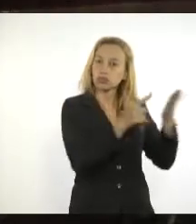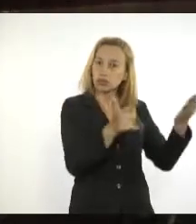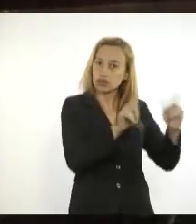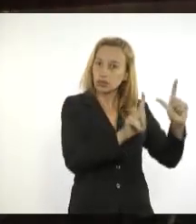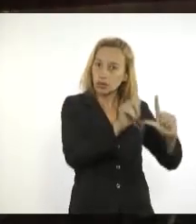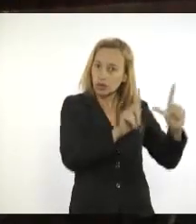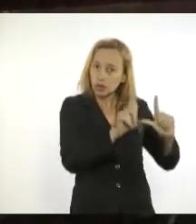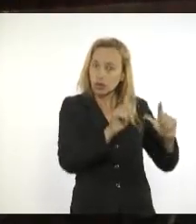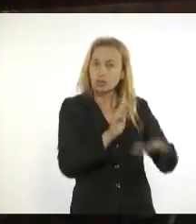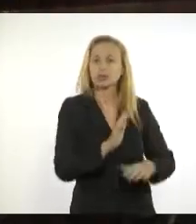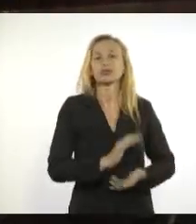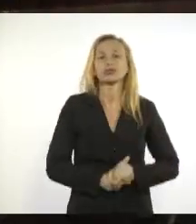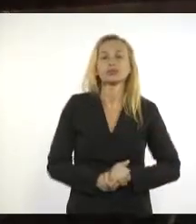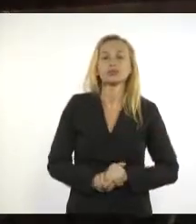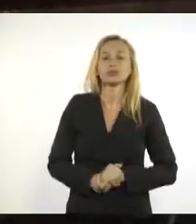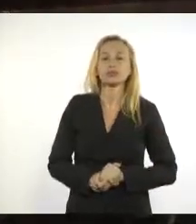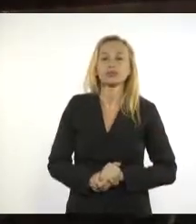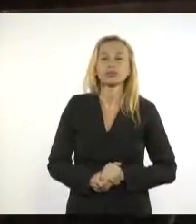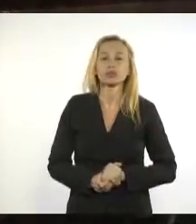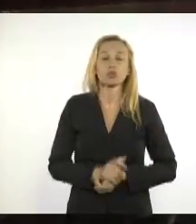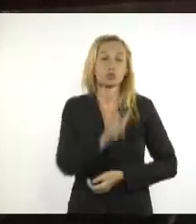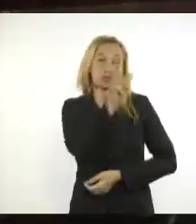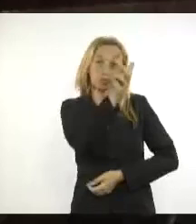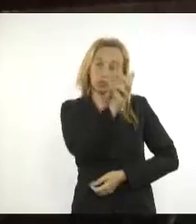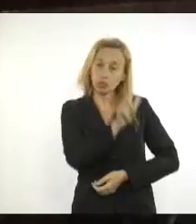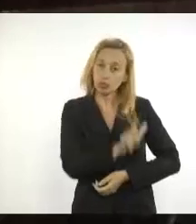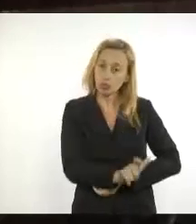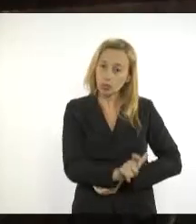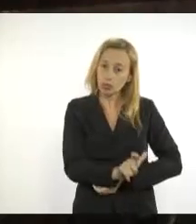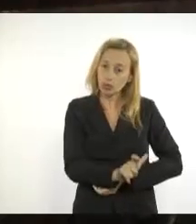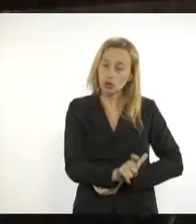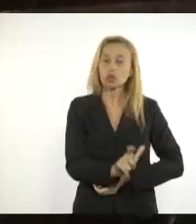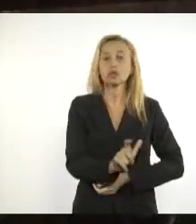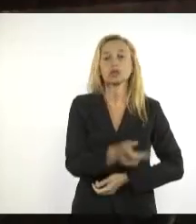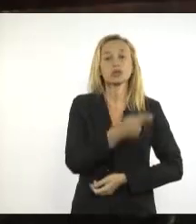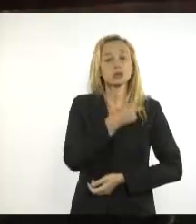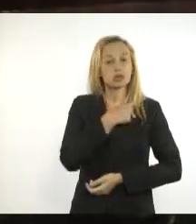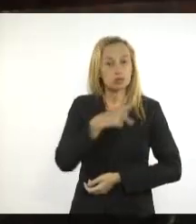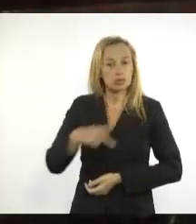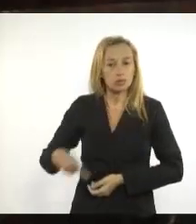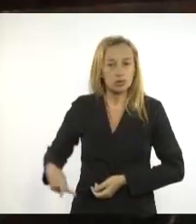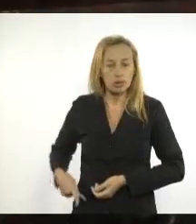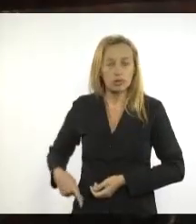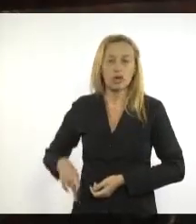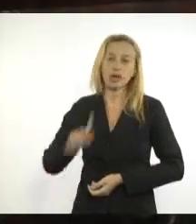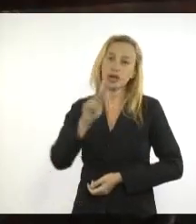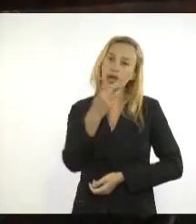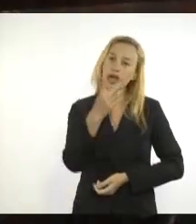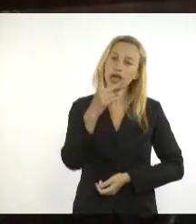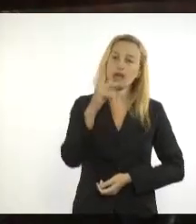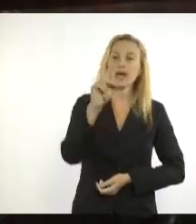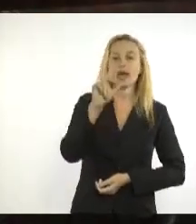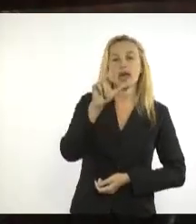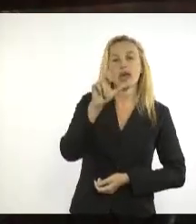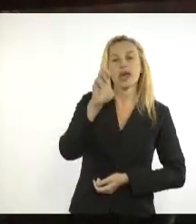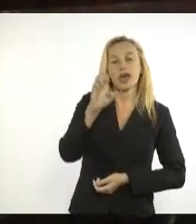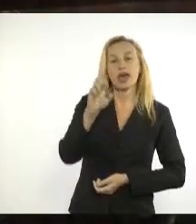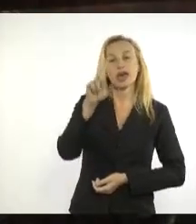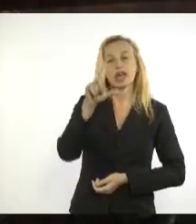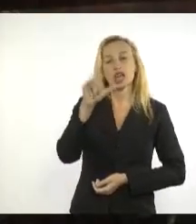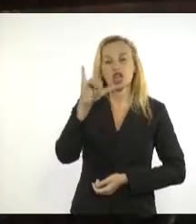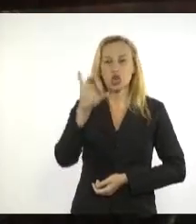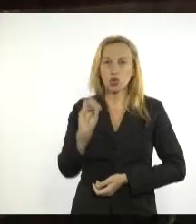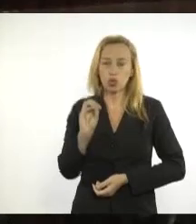do que nunca, o comportamento do então presidente Hélio Cabral, nesta audiência